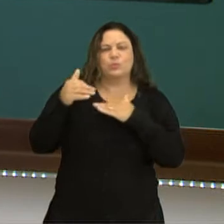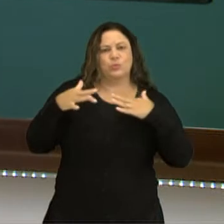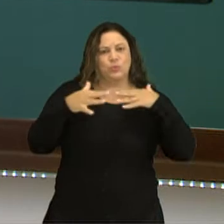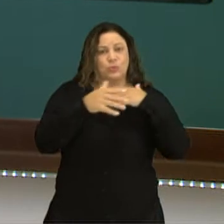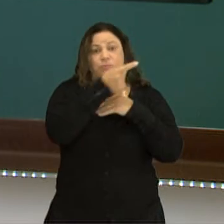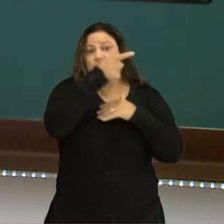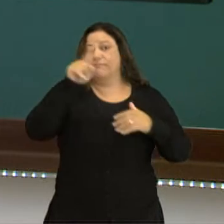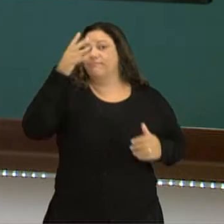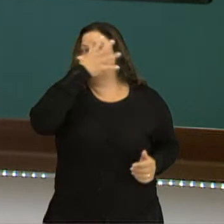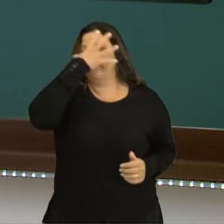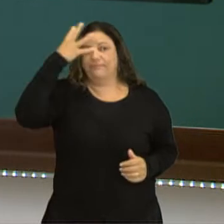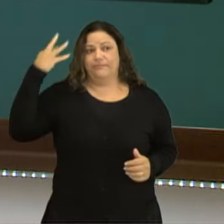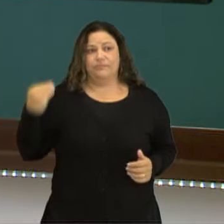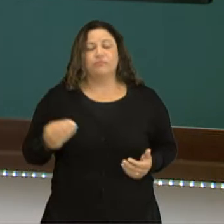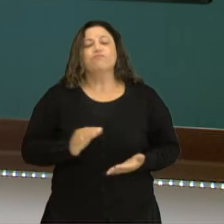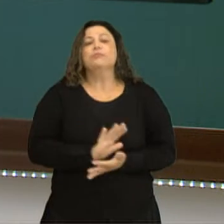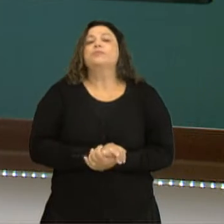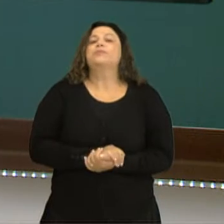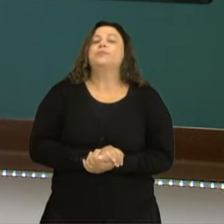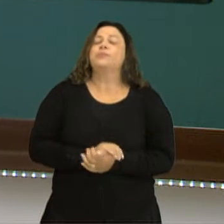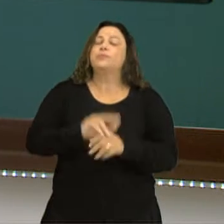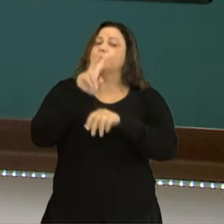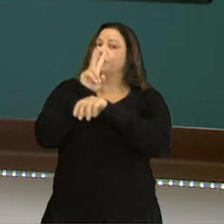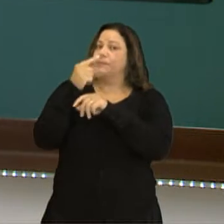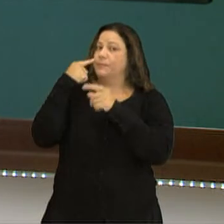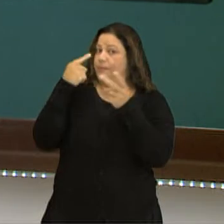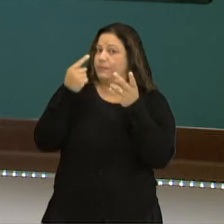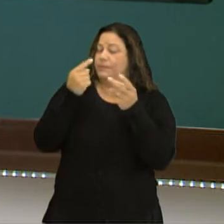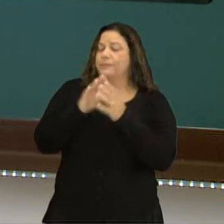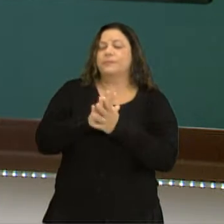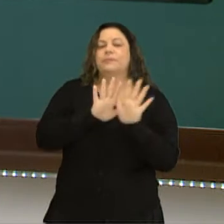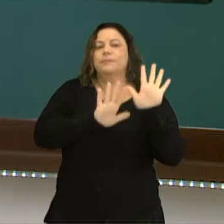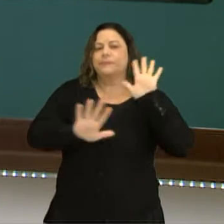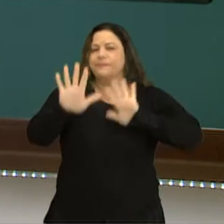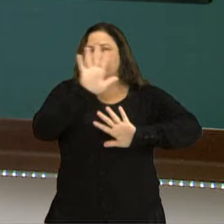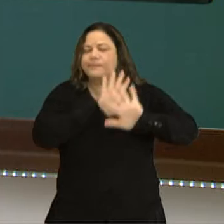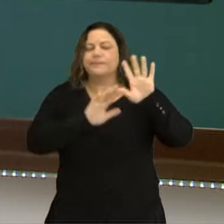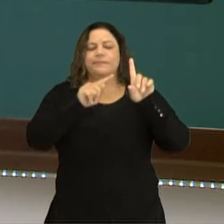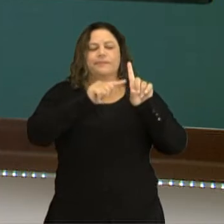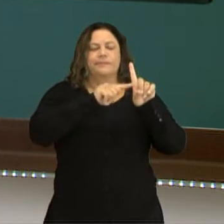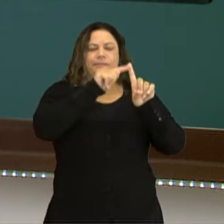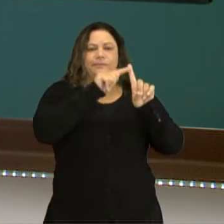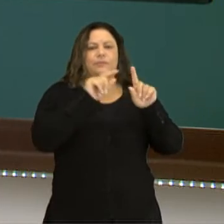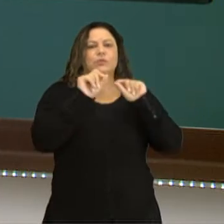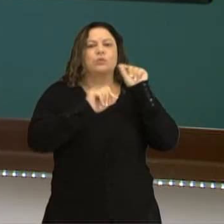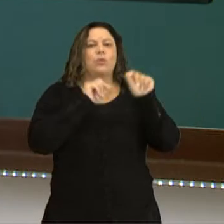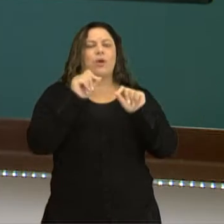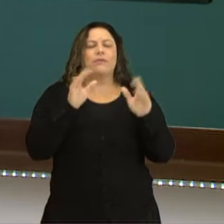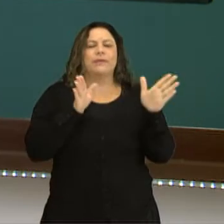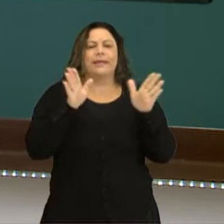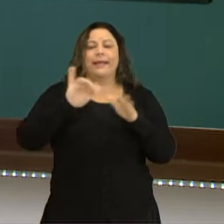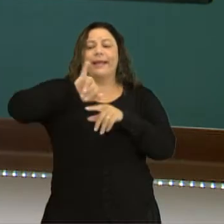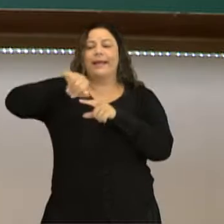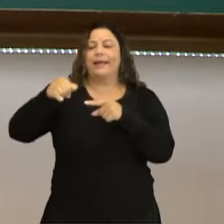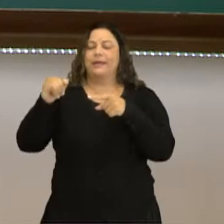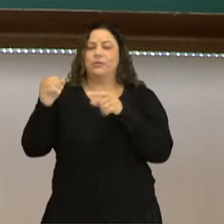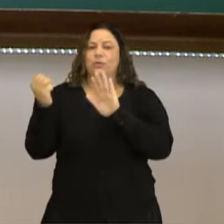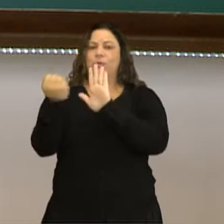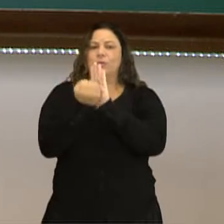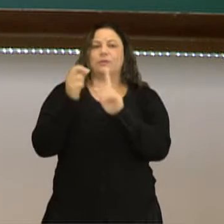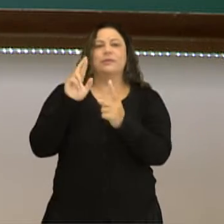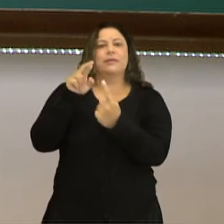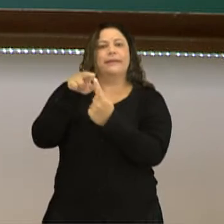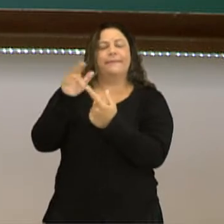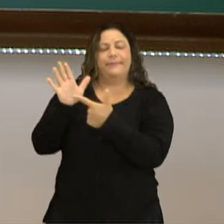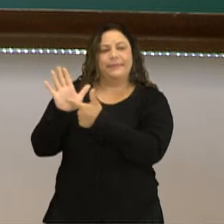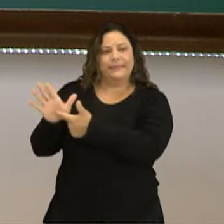esqueça disso. Pessoal, cuidado, energia interna, a unidade de medida é o Joule, tá? Vamos limpar, pessoal, vamos criar